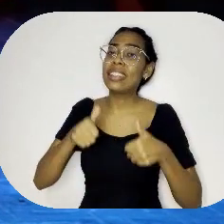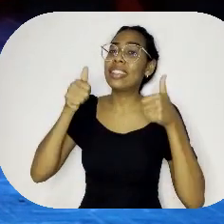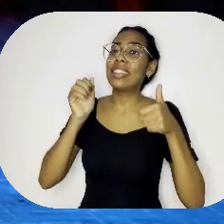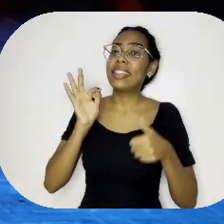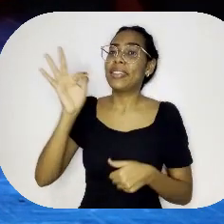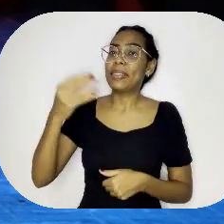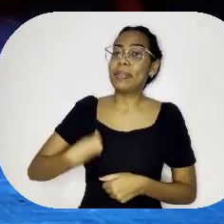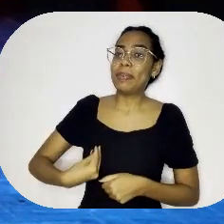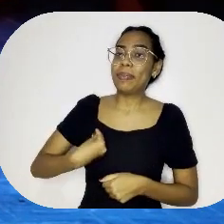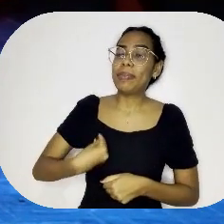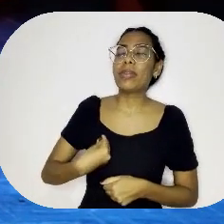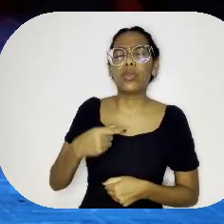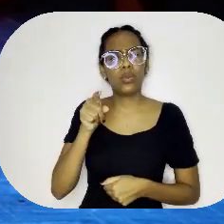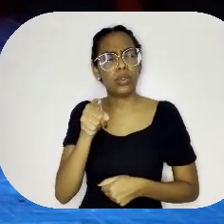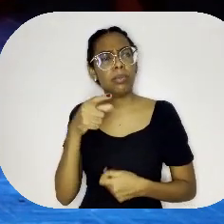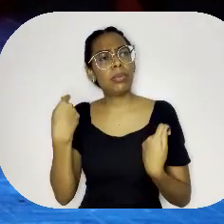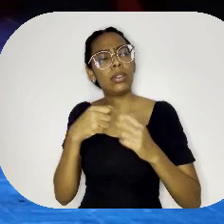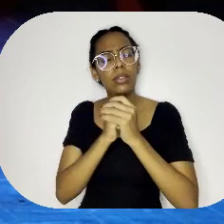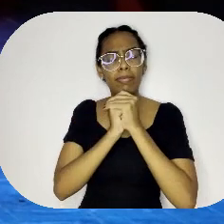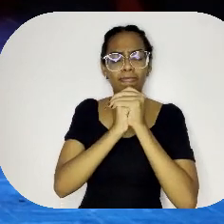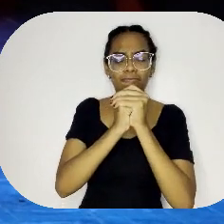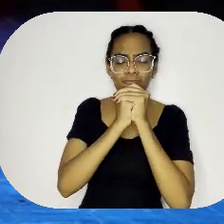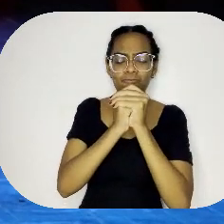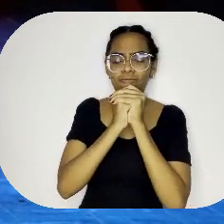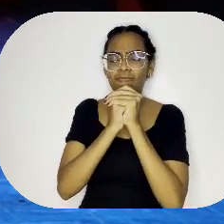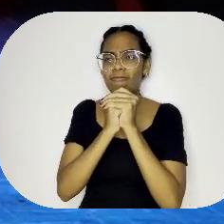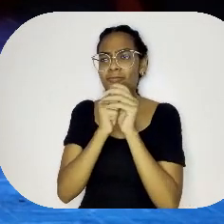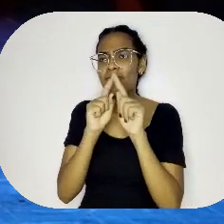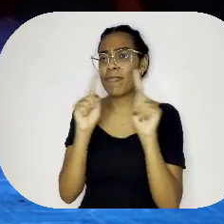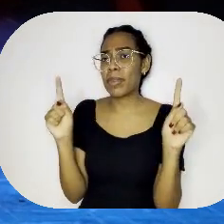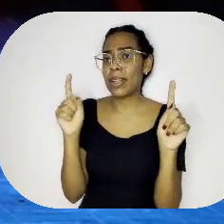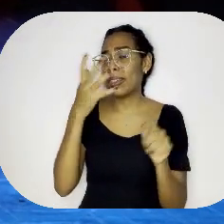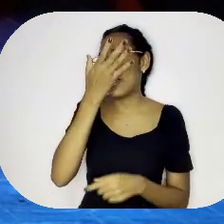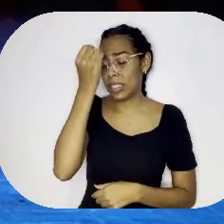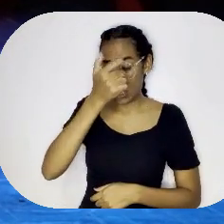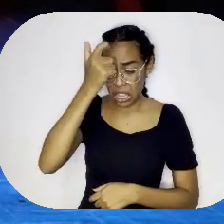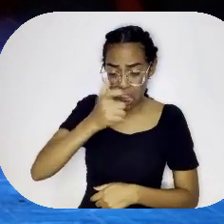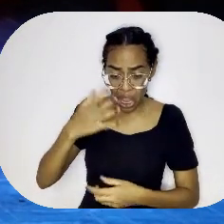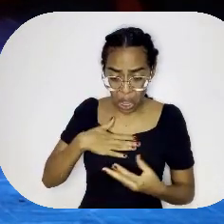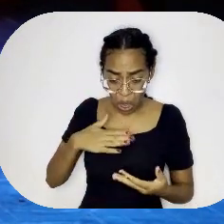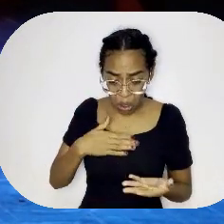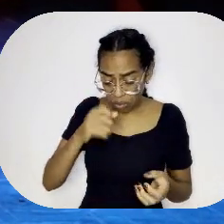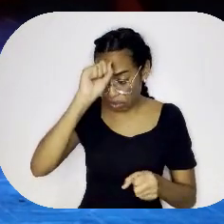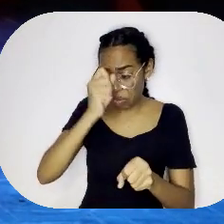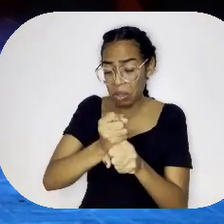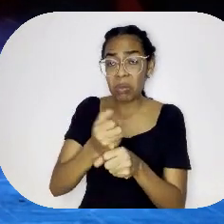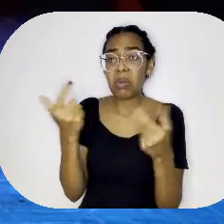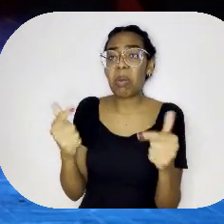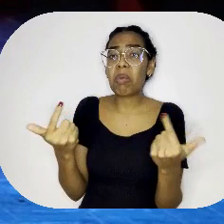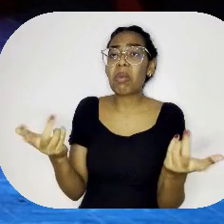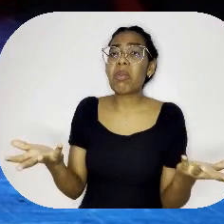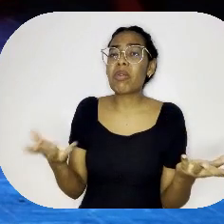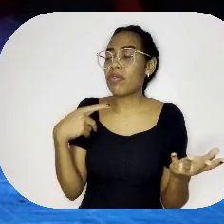estampar sempre um ar de alegria e dizer tudo tem melhorado. Você deve rezar